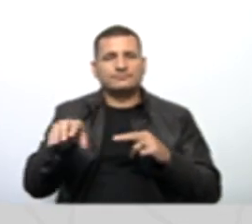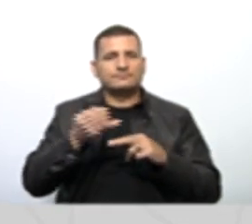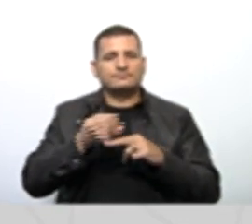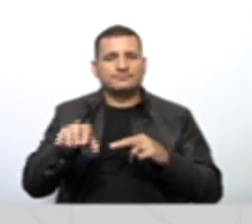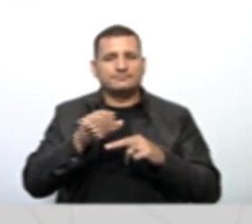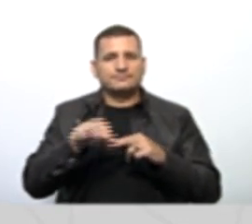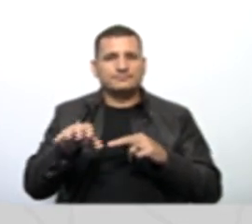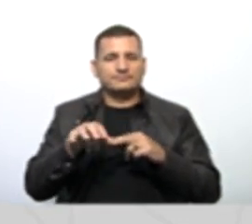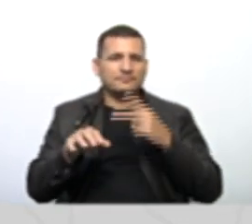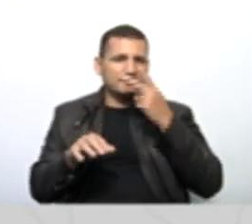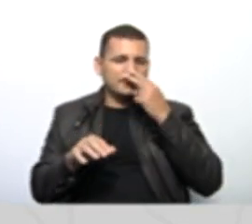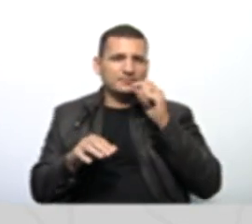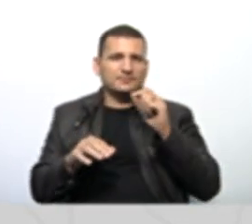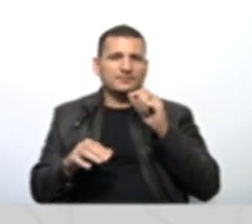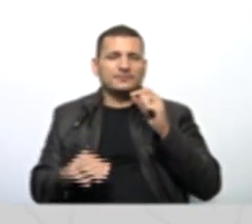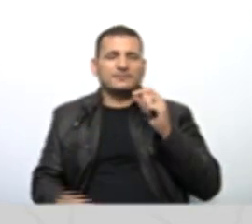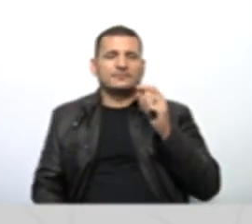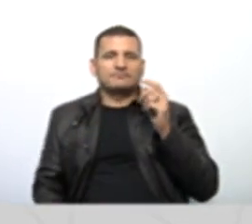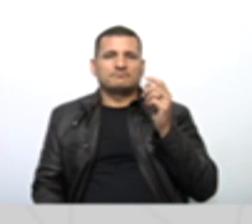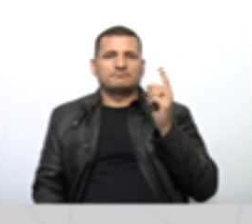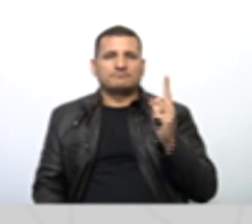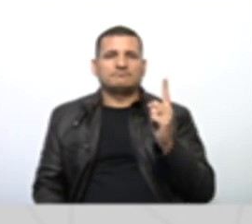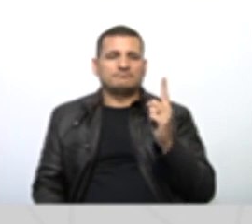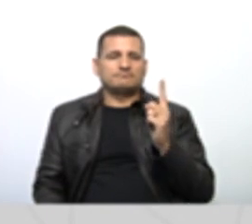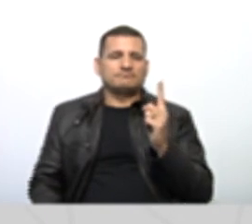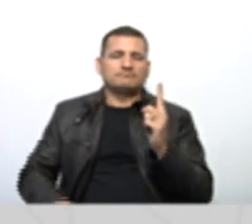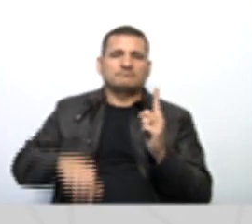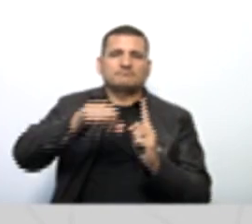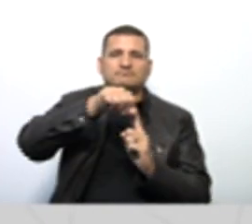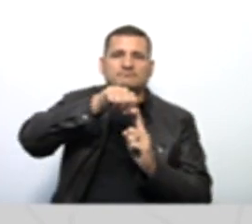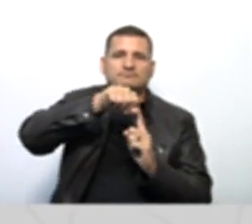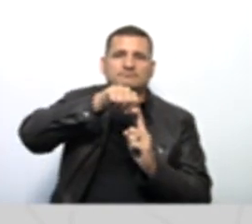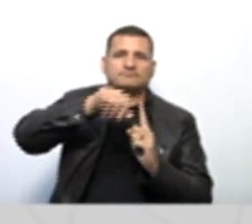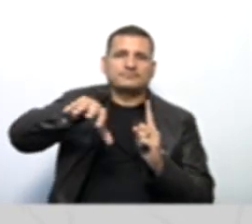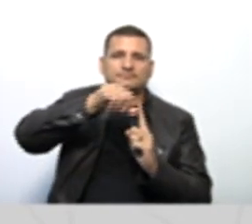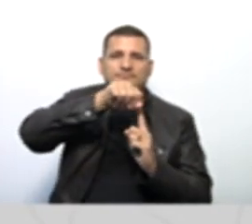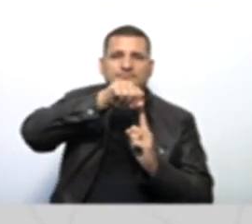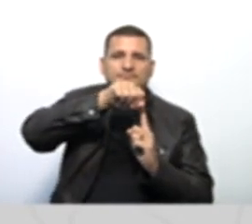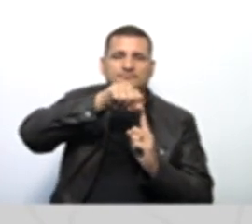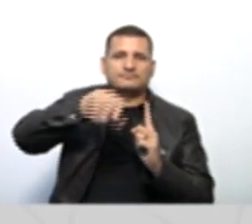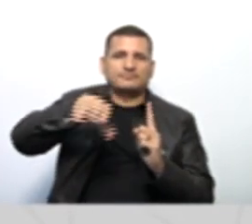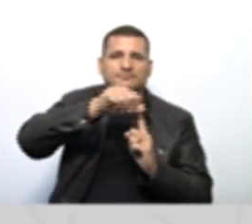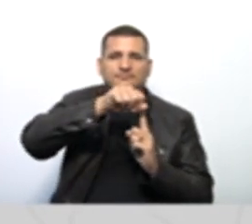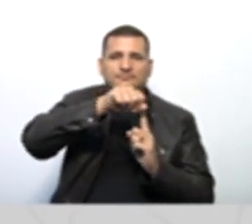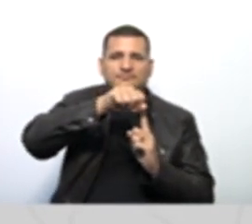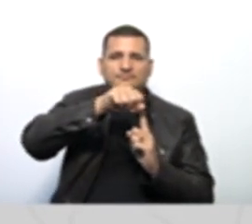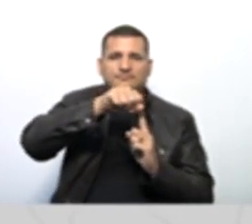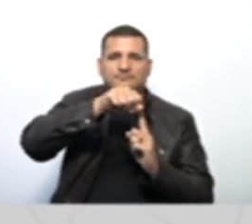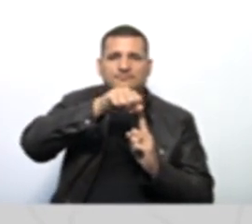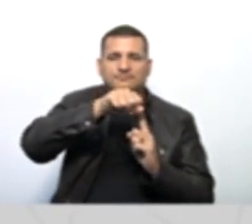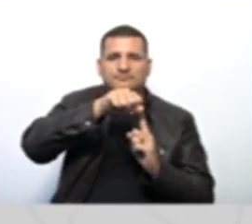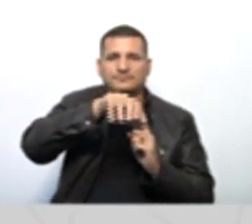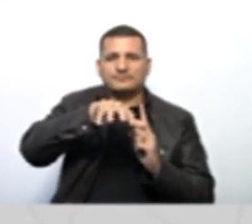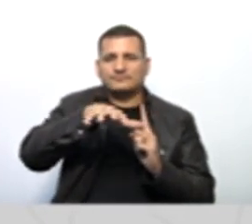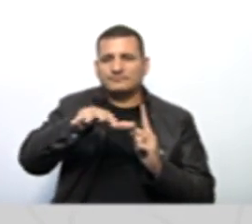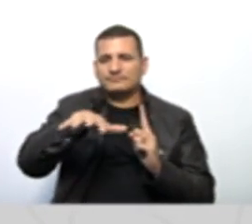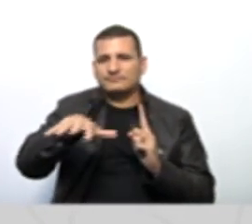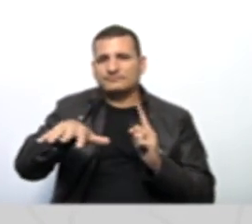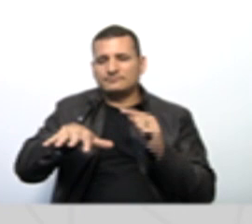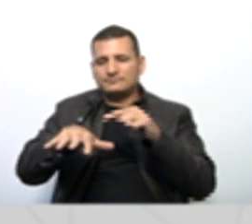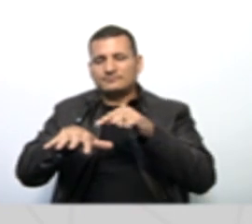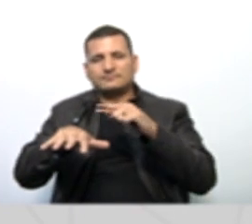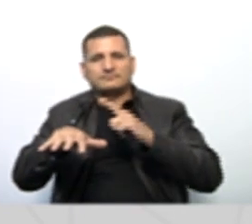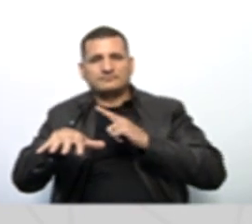ponta de um prédio de uma antena piscando emitindo luz então esse feixe sozinho ele fica emitindo a luz e